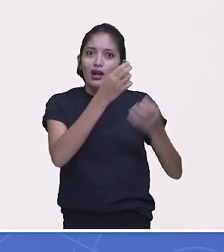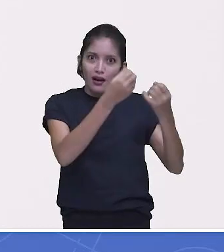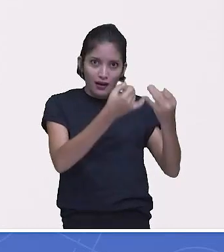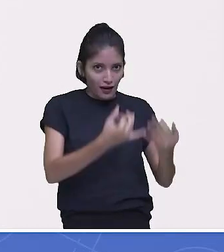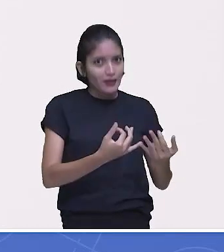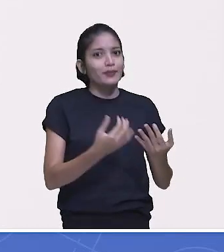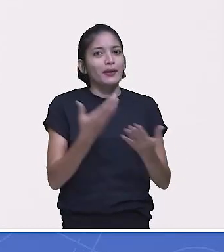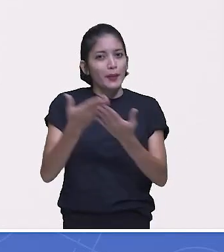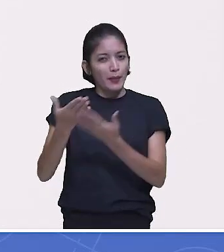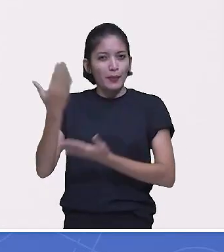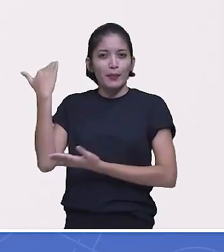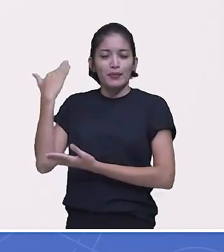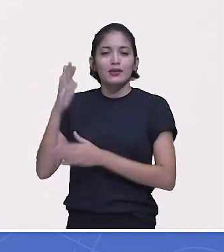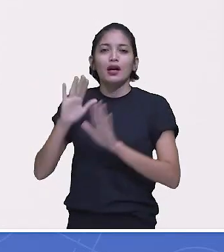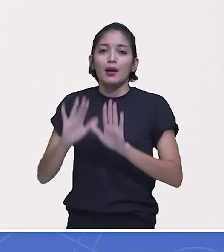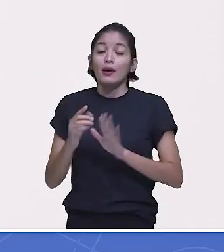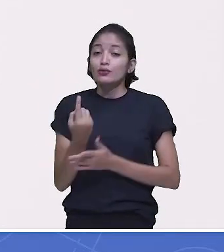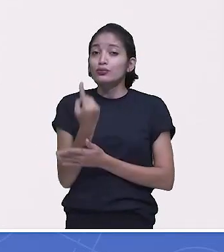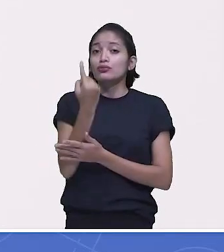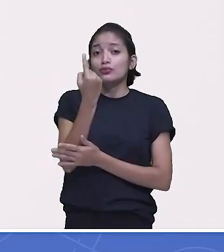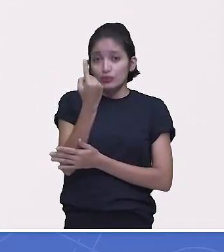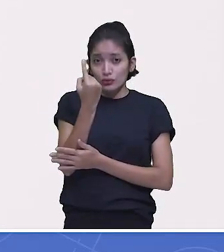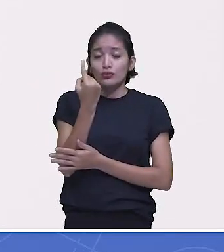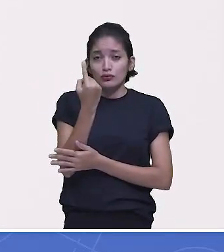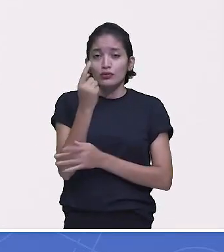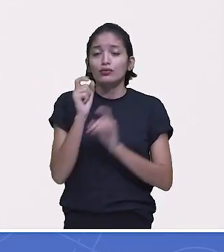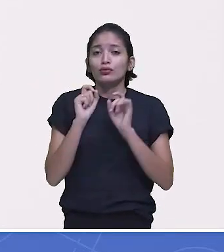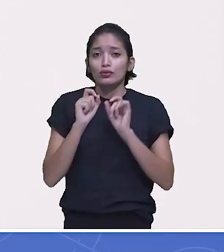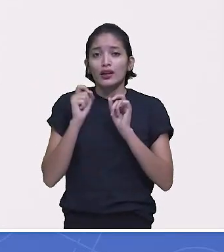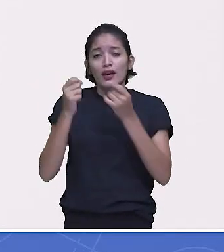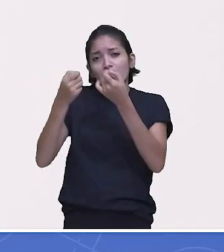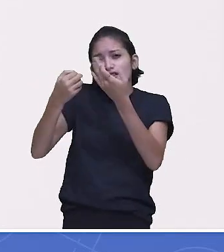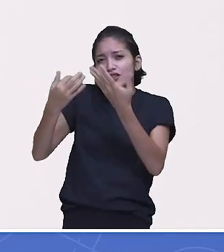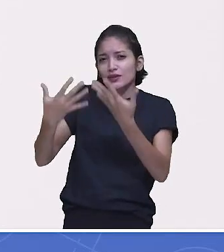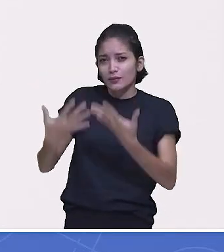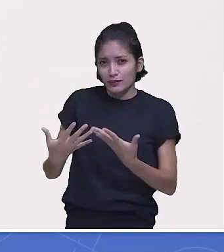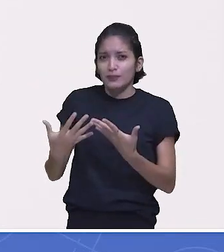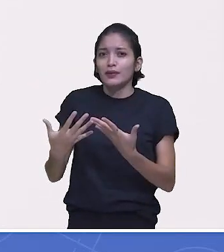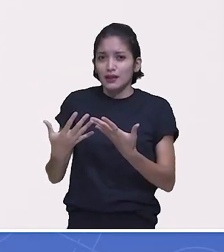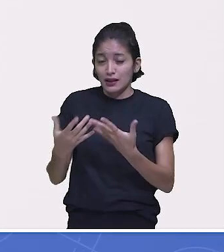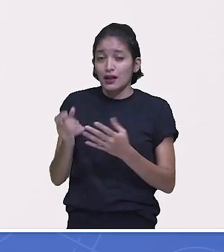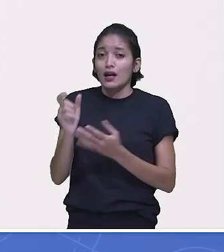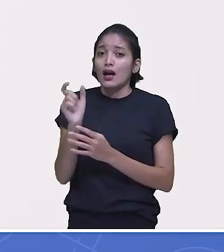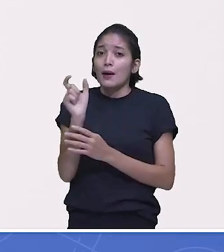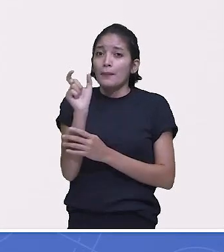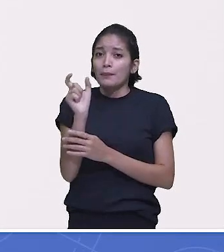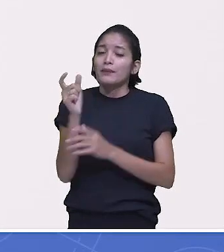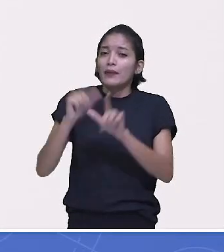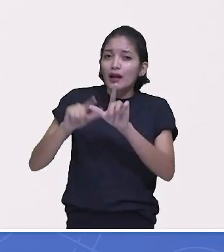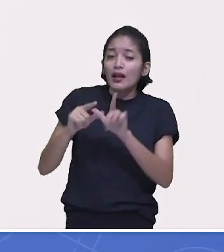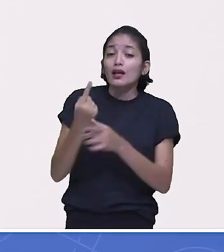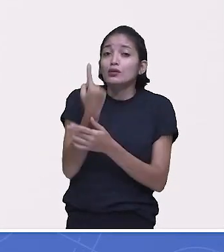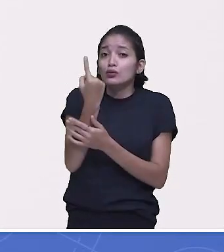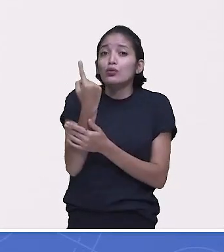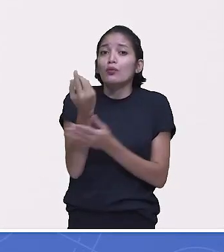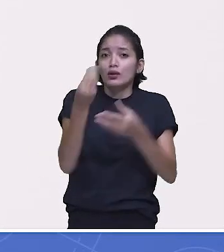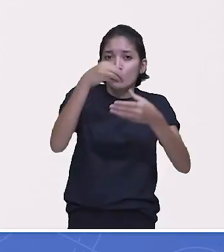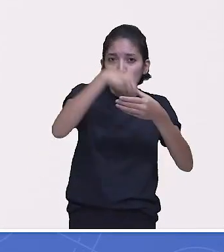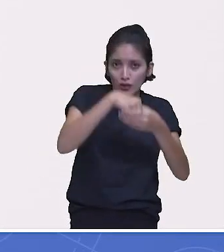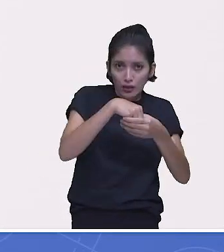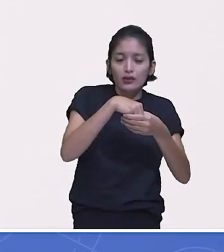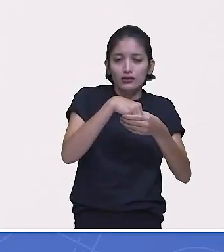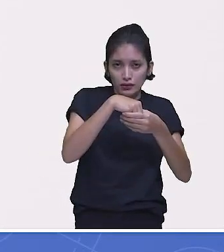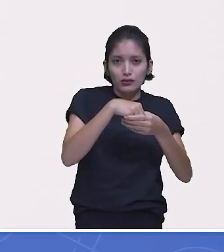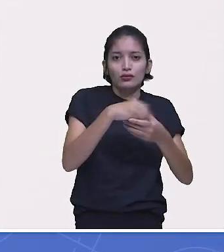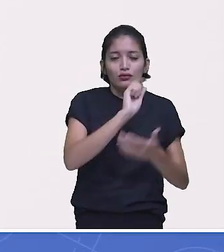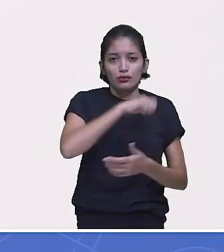passada, mas uma das afirmativas aí, ela traz essa letrinha a mais que não tem no português. Isto é, nós